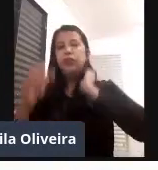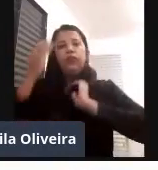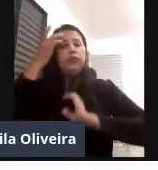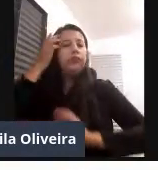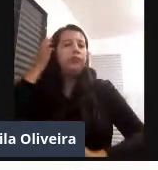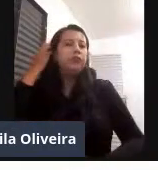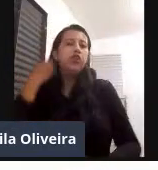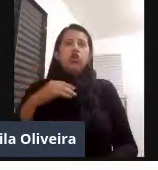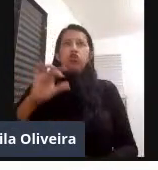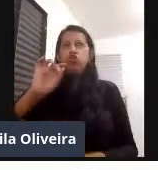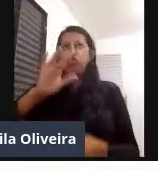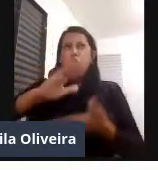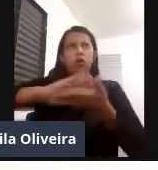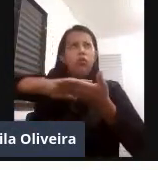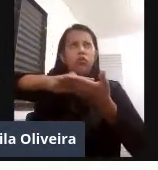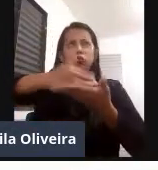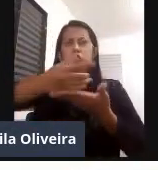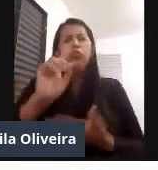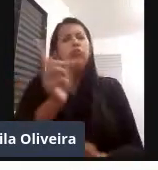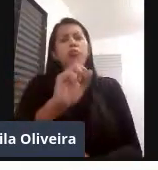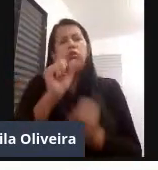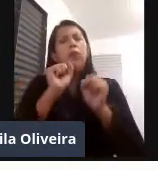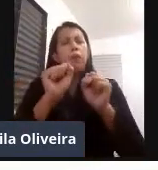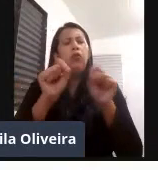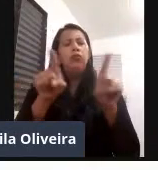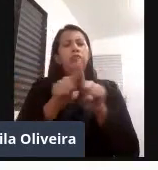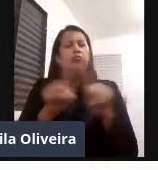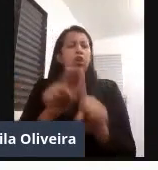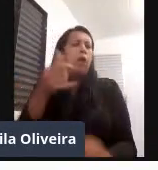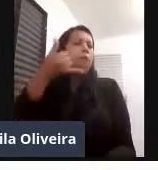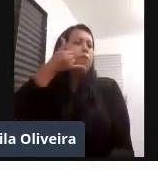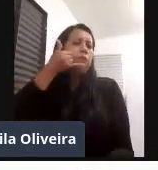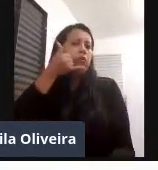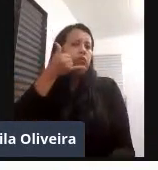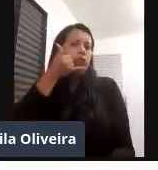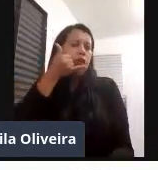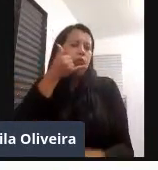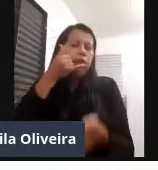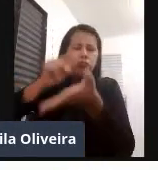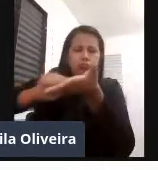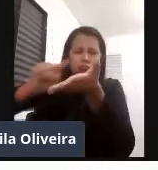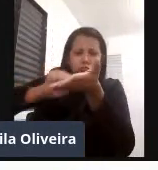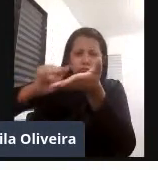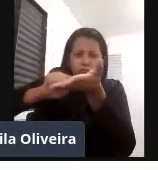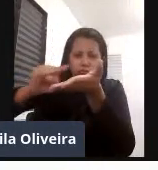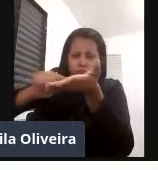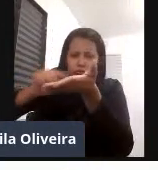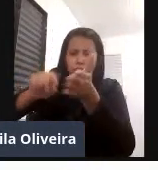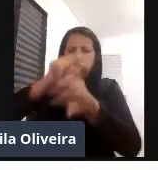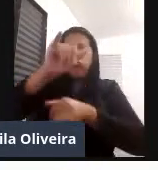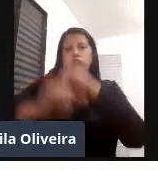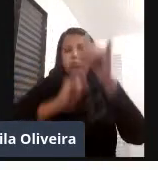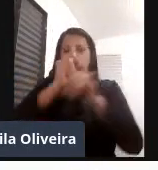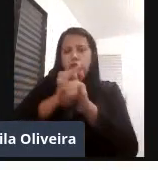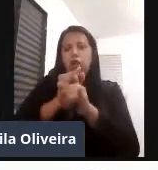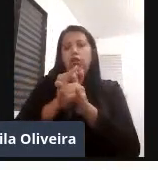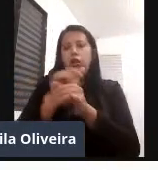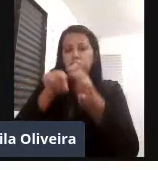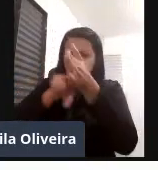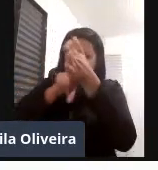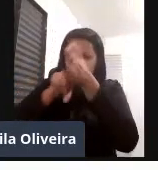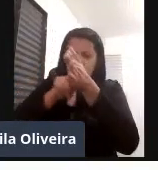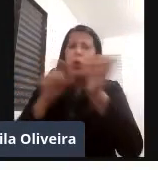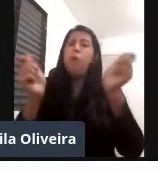ou um notebook. Se você tem um celular que acessa a internet, você consegue fazer a busca nessas bases de dados. Se você tem